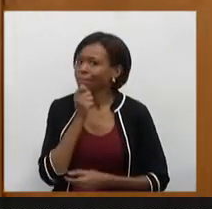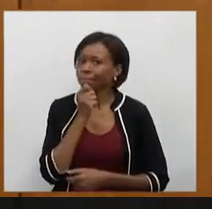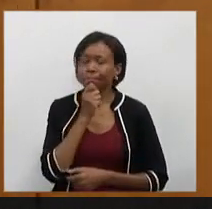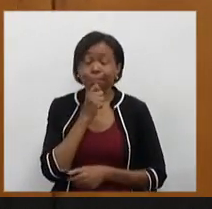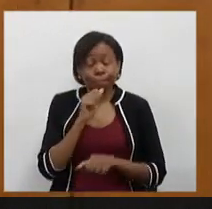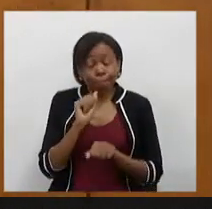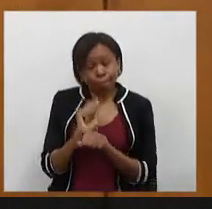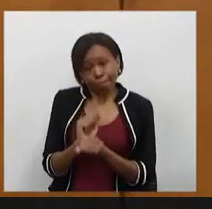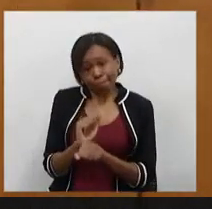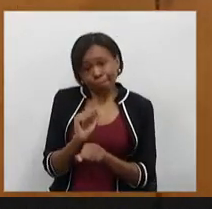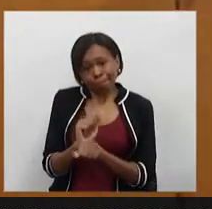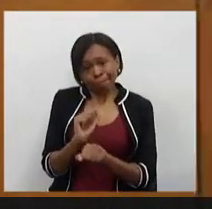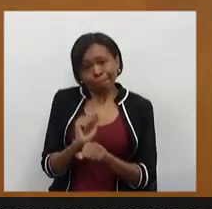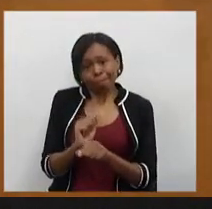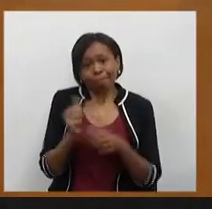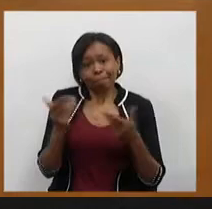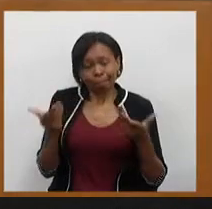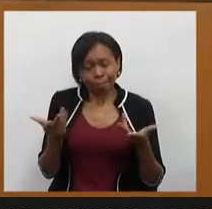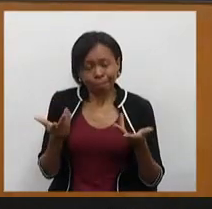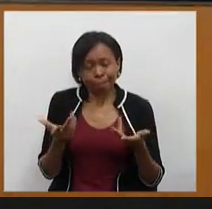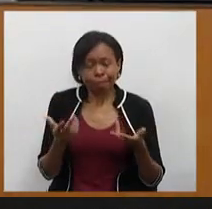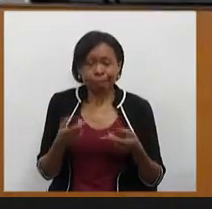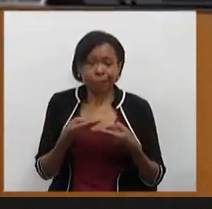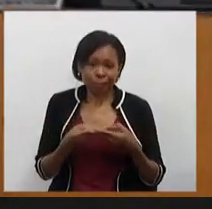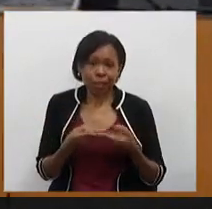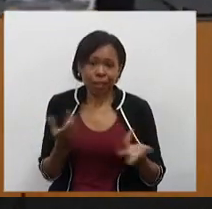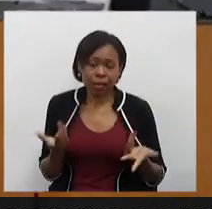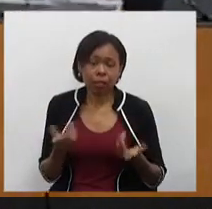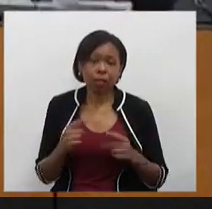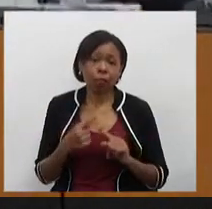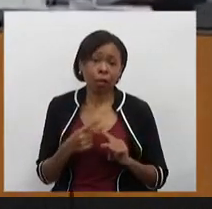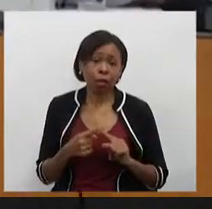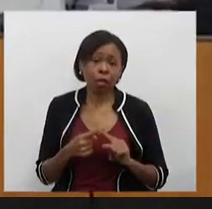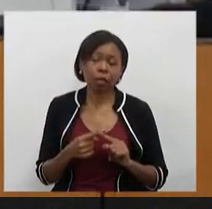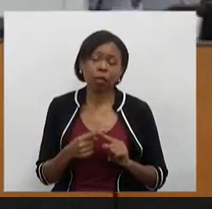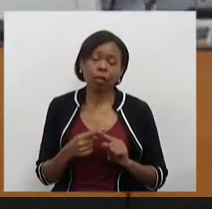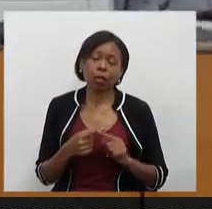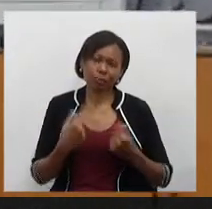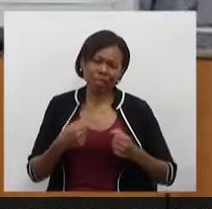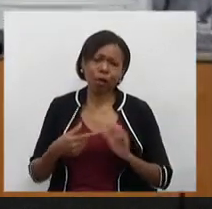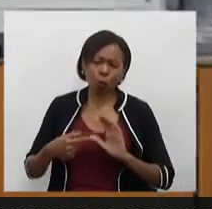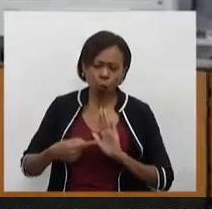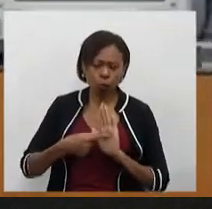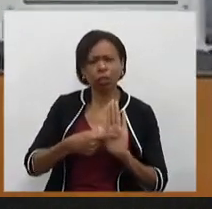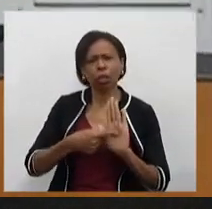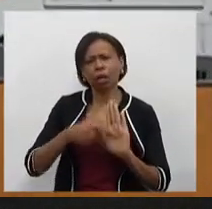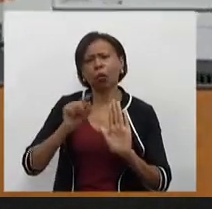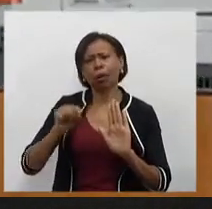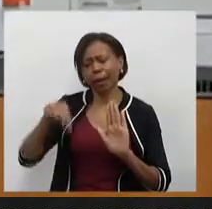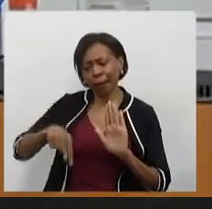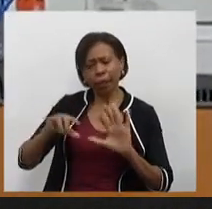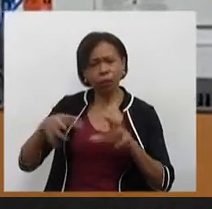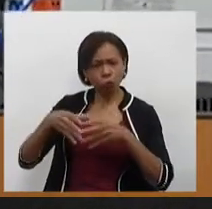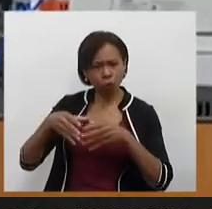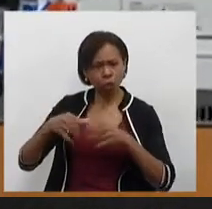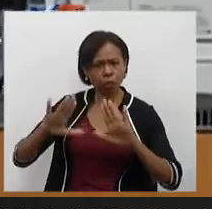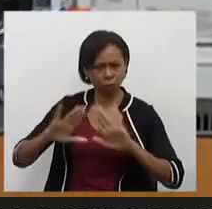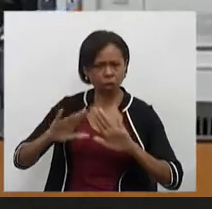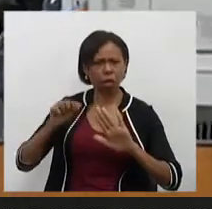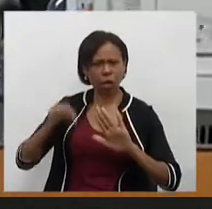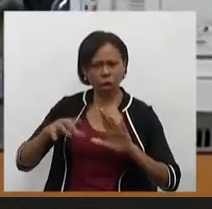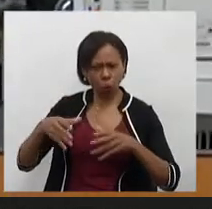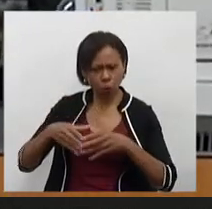esperar. Mas é isso mesmo, é demonstrar o que, que essa comissão faz, da maneira que faz, e por isso que ela é tão